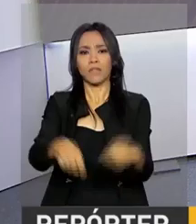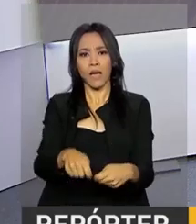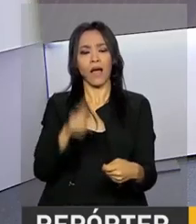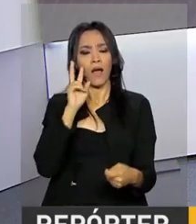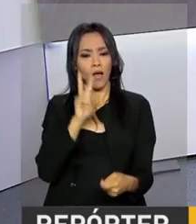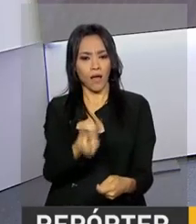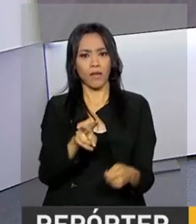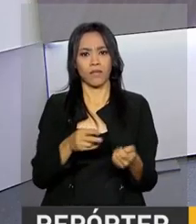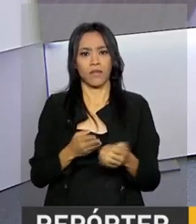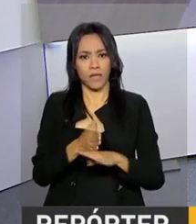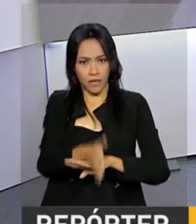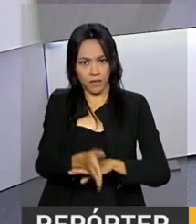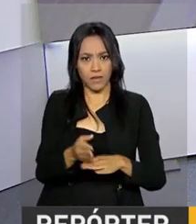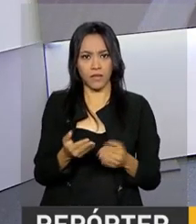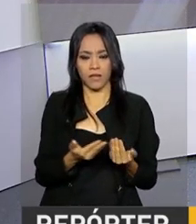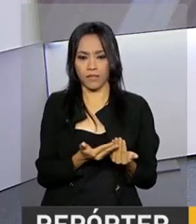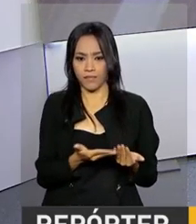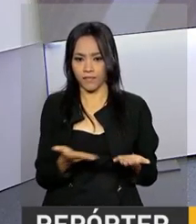wwwreceita